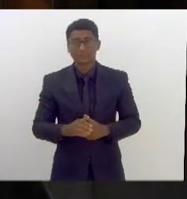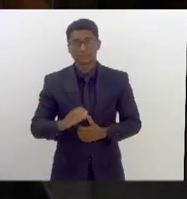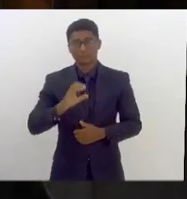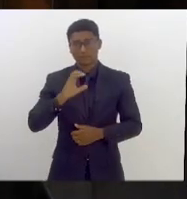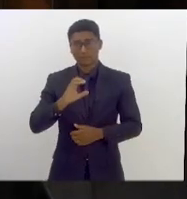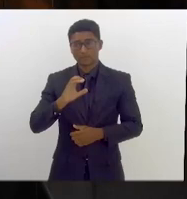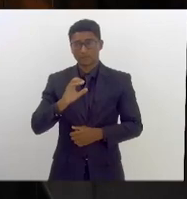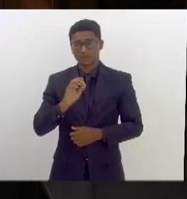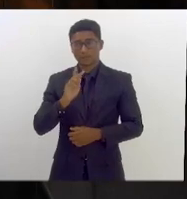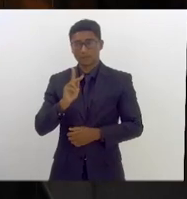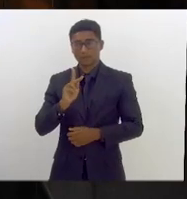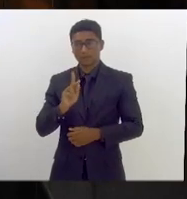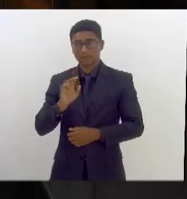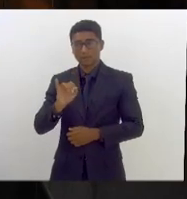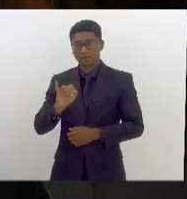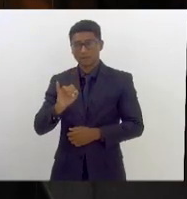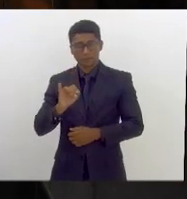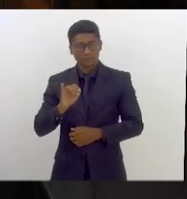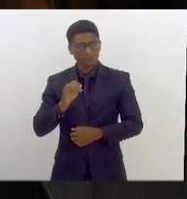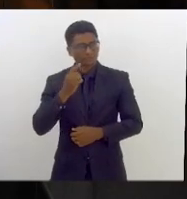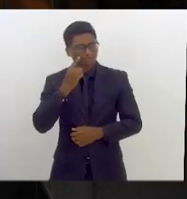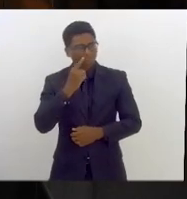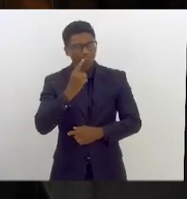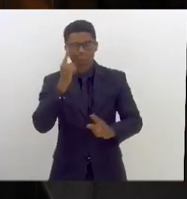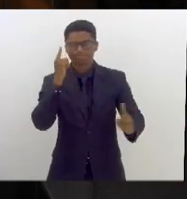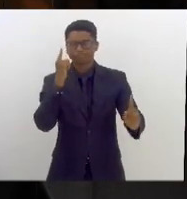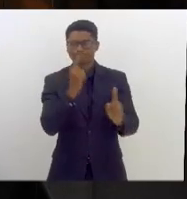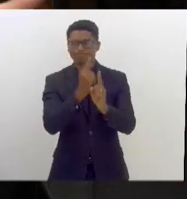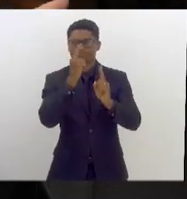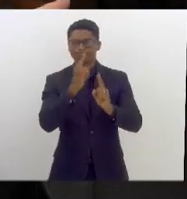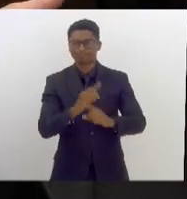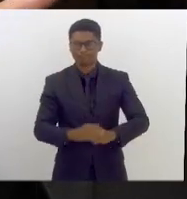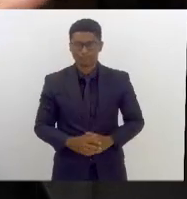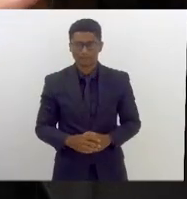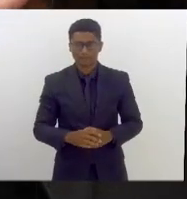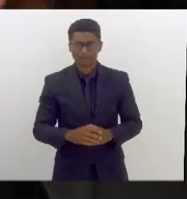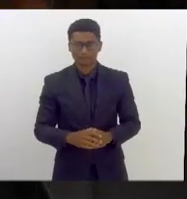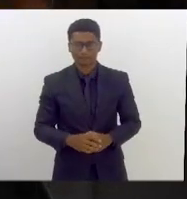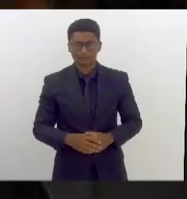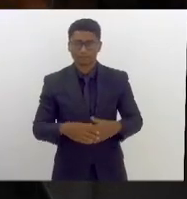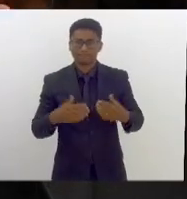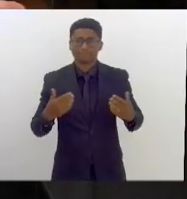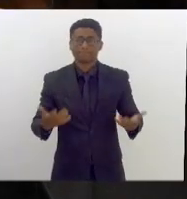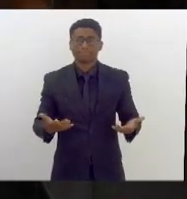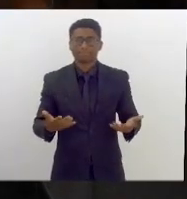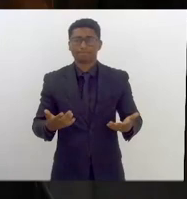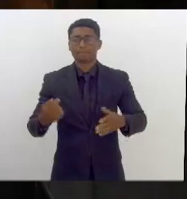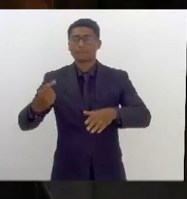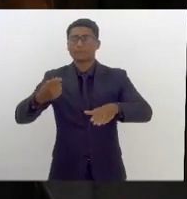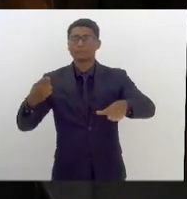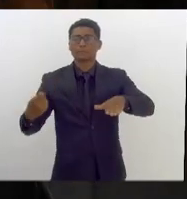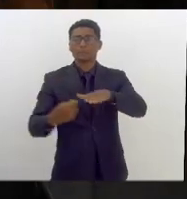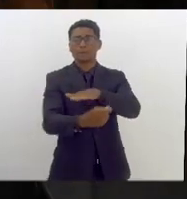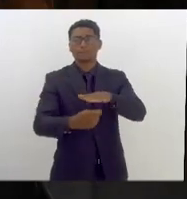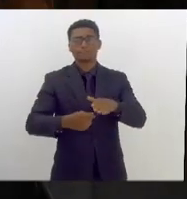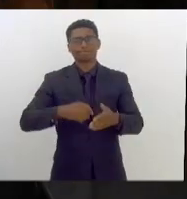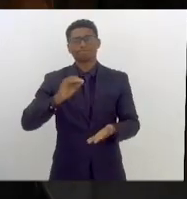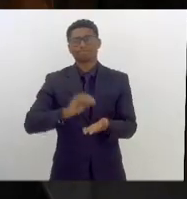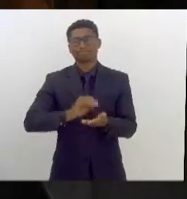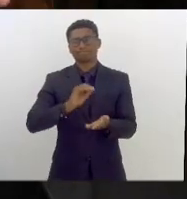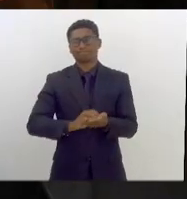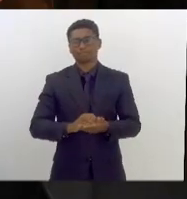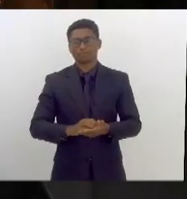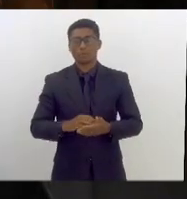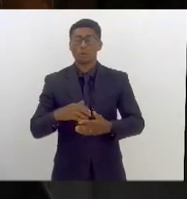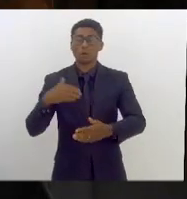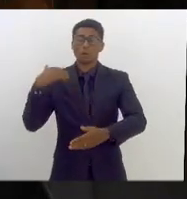CPI entrou. E, evidentemente, falta investimento. Aí, o apagar